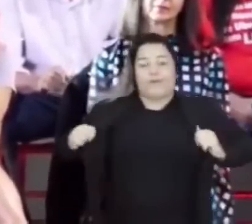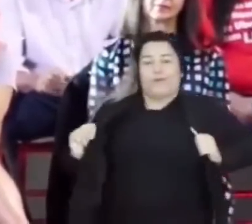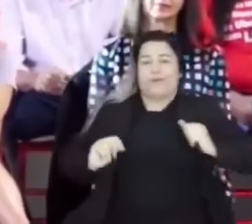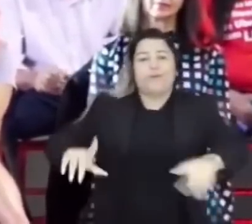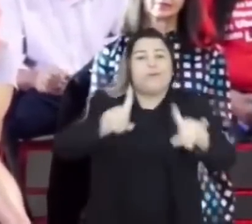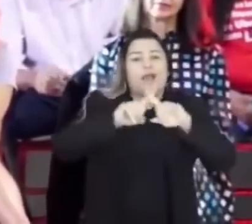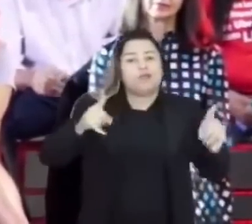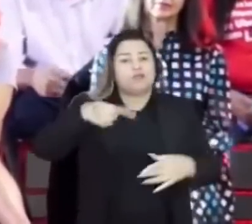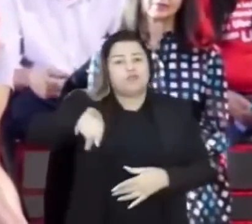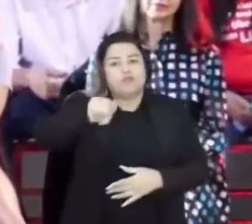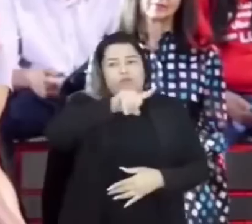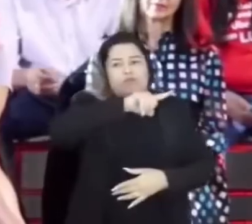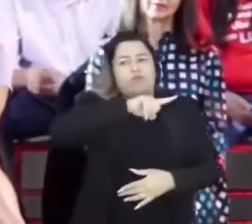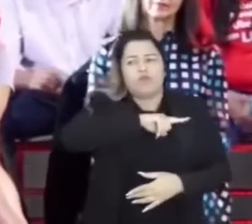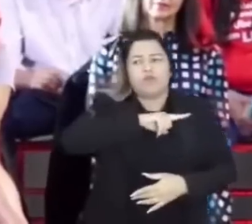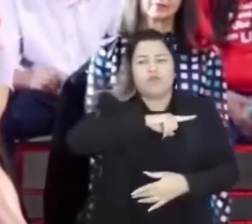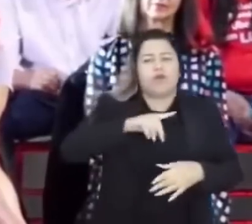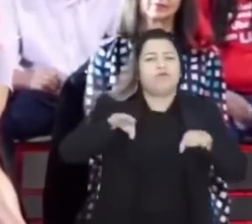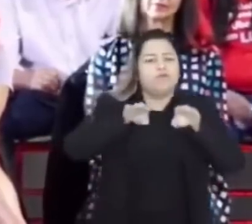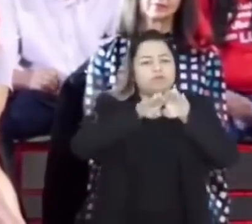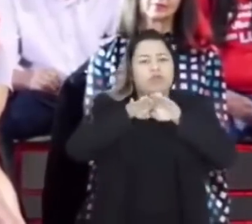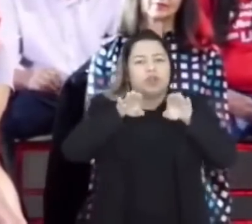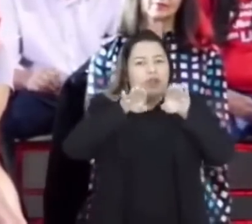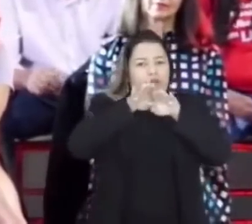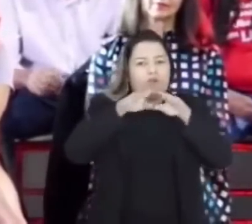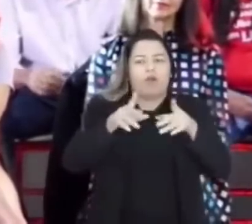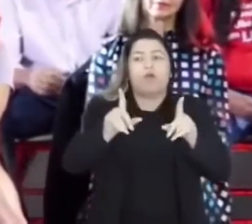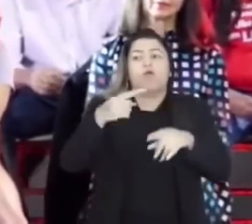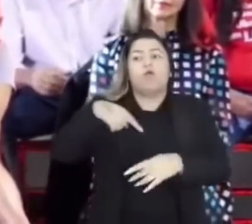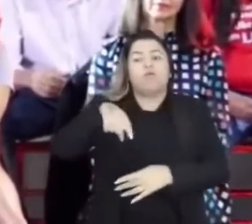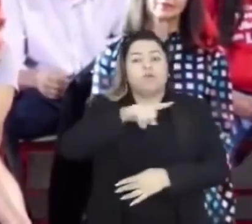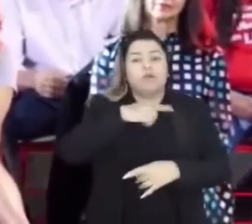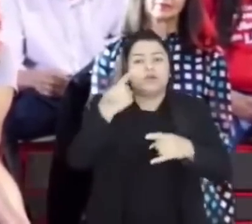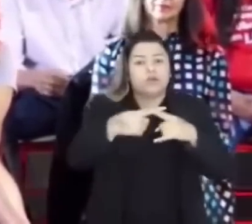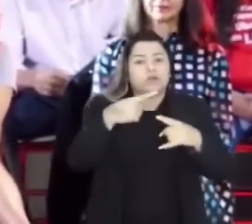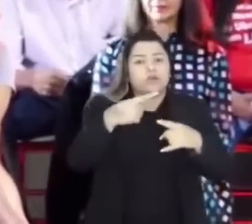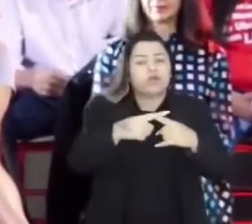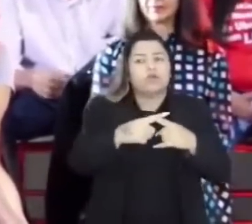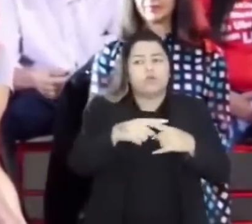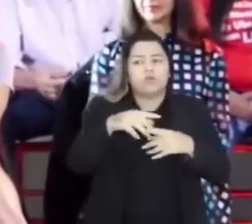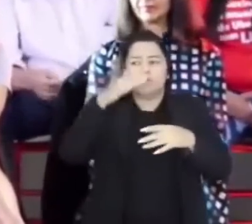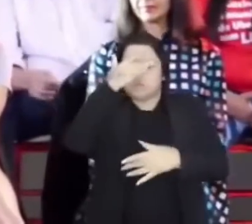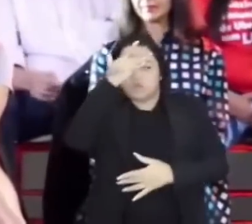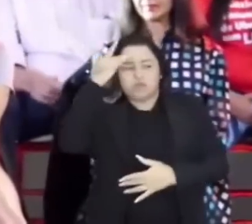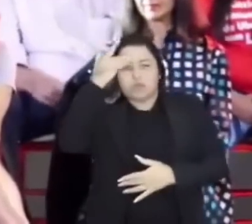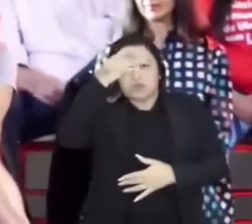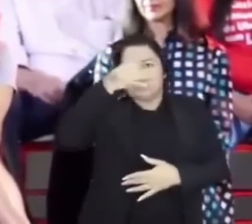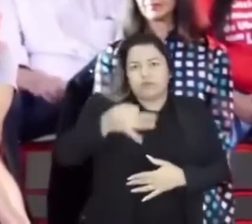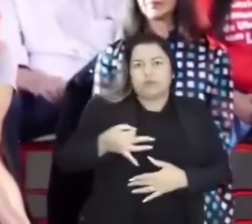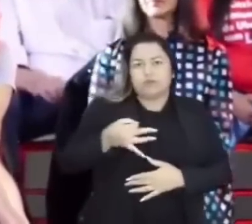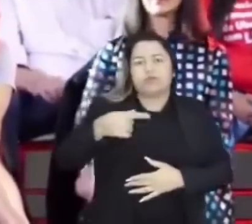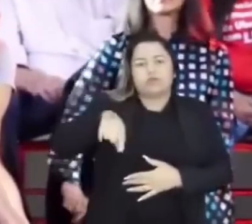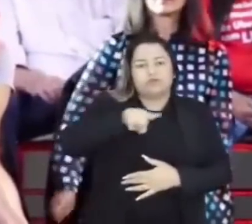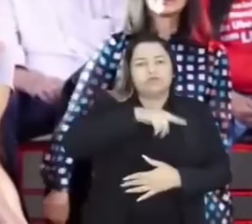eles nos tratam, porque nós somos civilizados. Nós acreditamos na recuperação do ser humano e